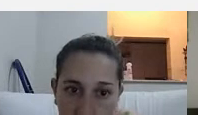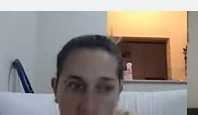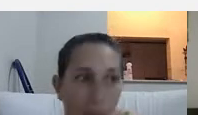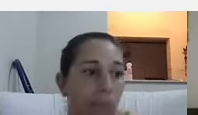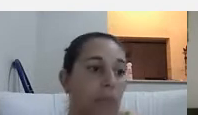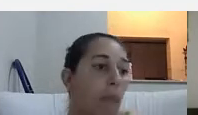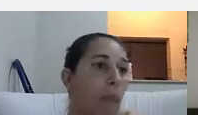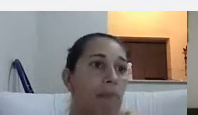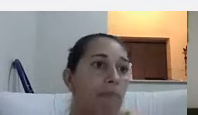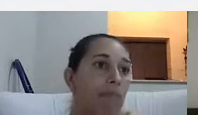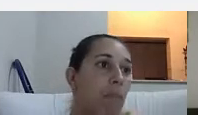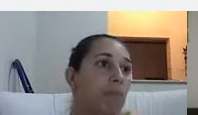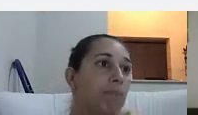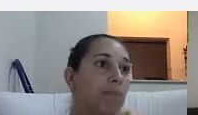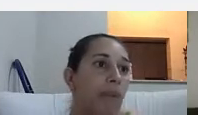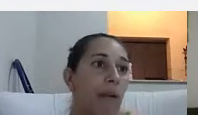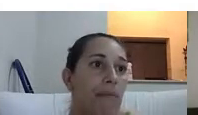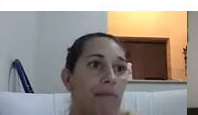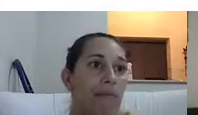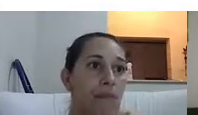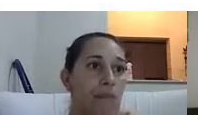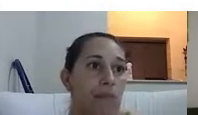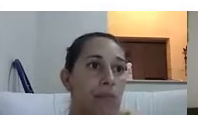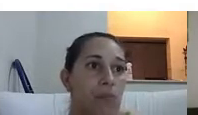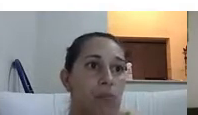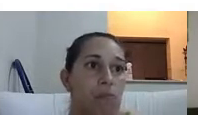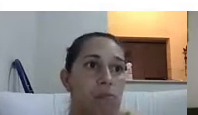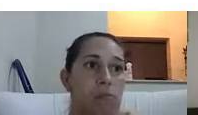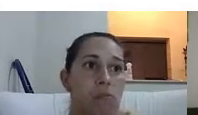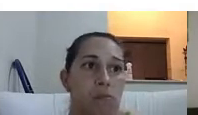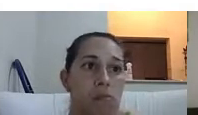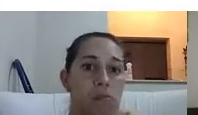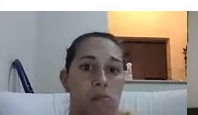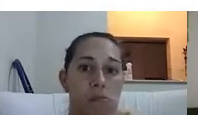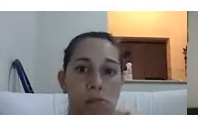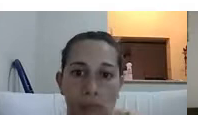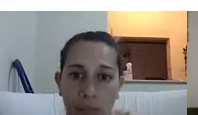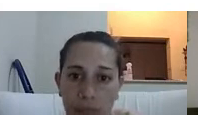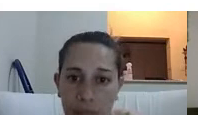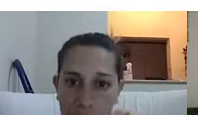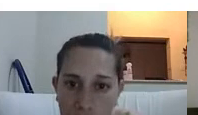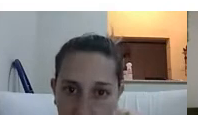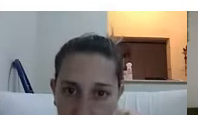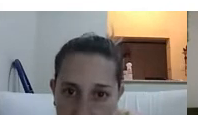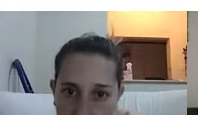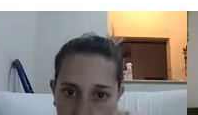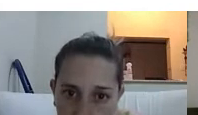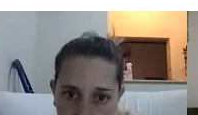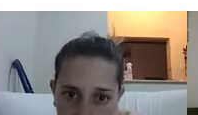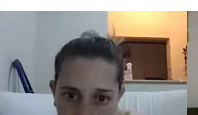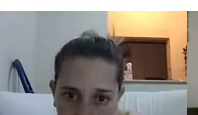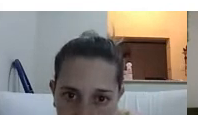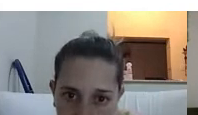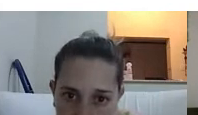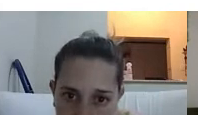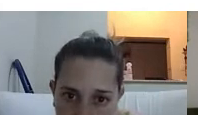Ó, rapidinho. Então, aqui em modelagem de dados, todas as próximas aulas, links, etc., eu vou publicar aqui,